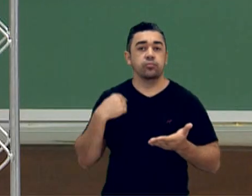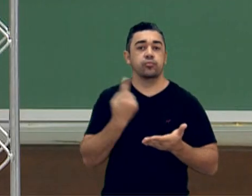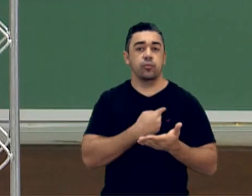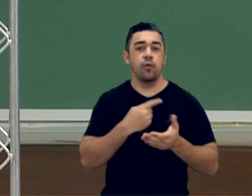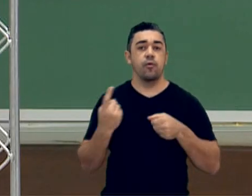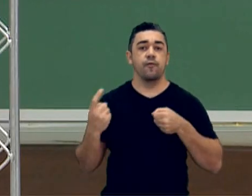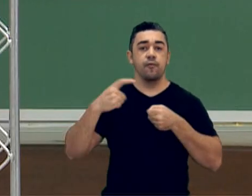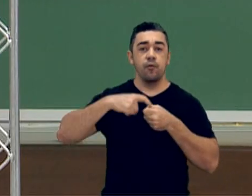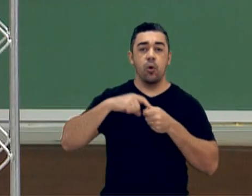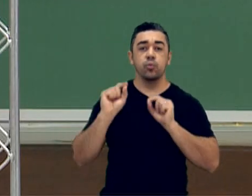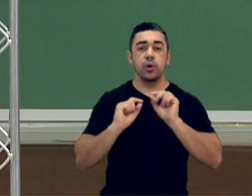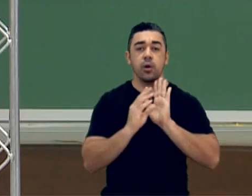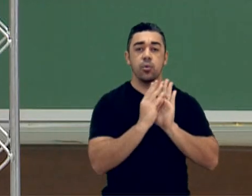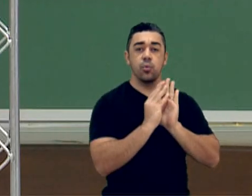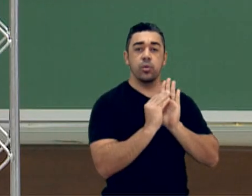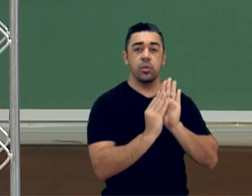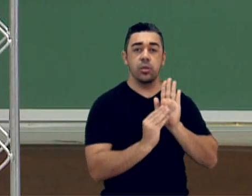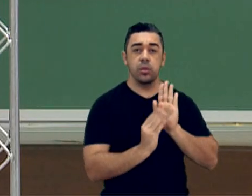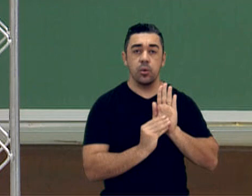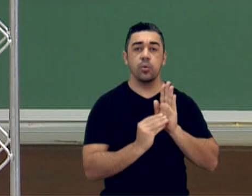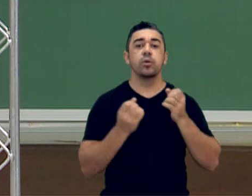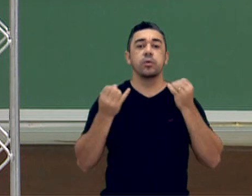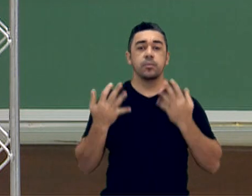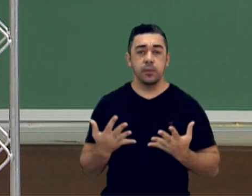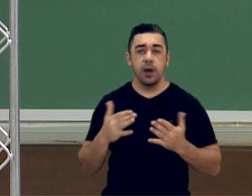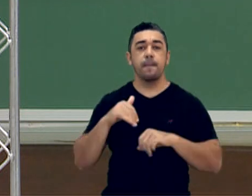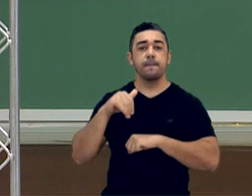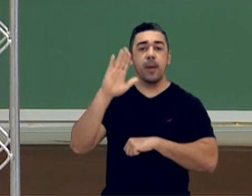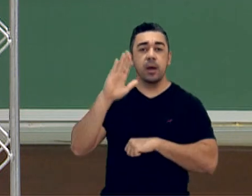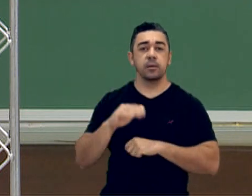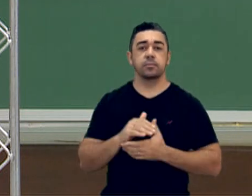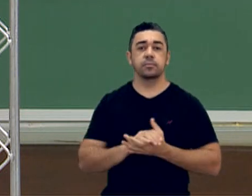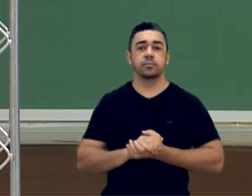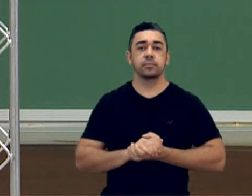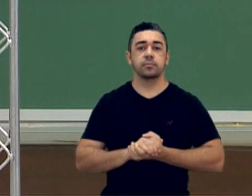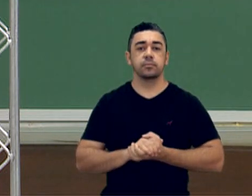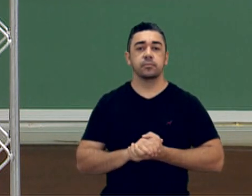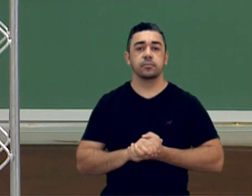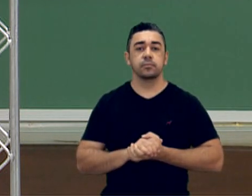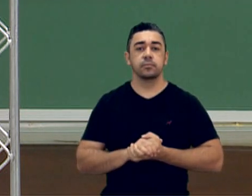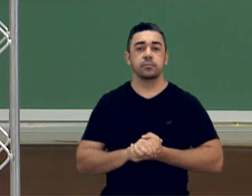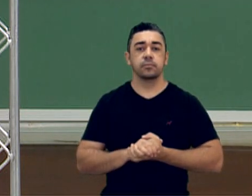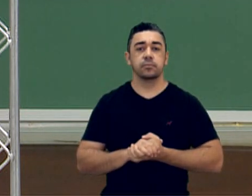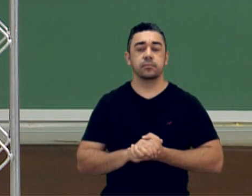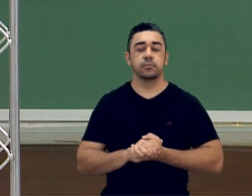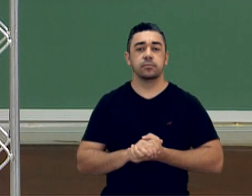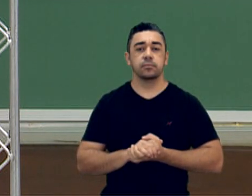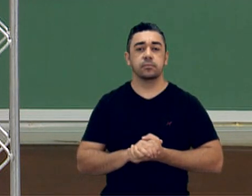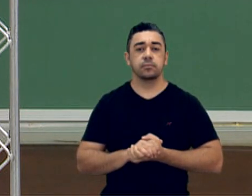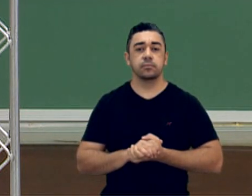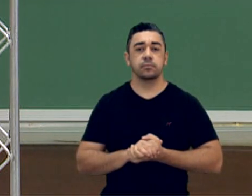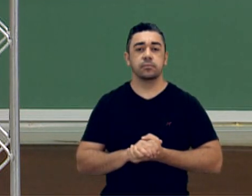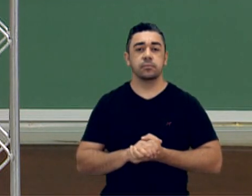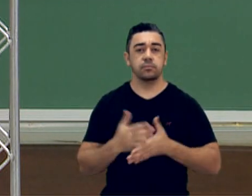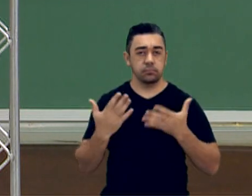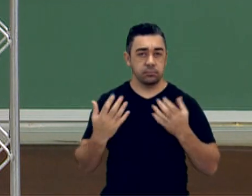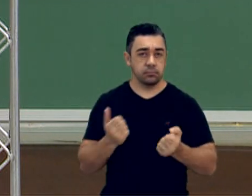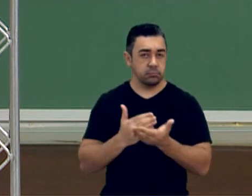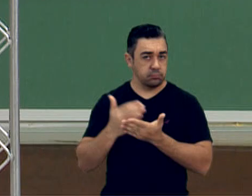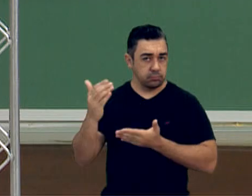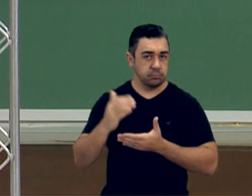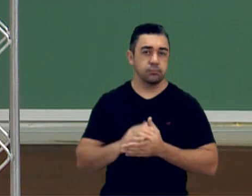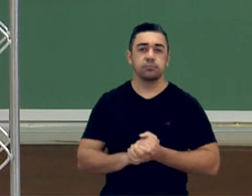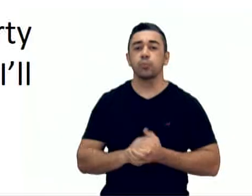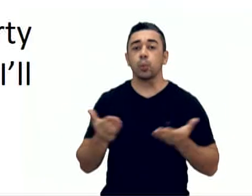retomar o conteúdo e falar um pouquinho mais sobre eles, ok? So, let's start. Hoje